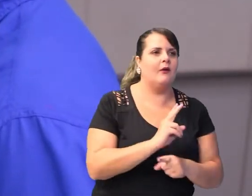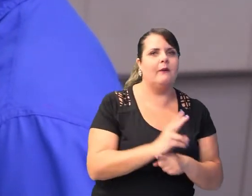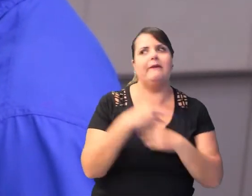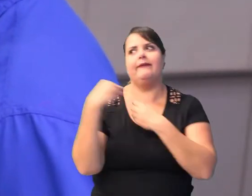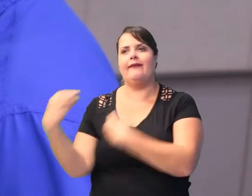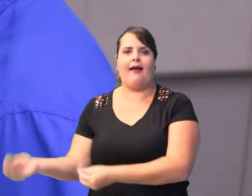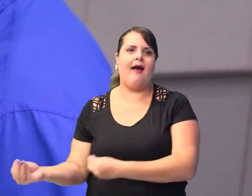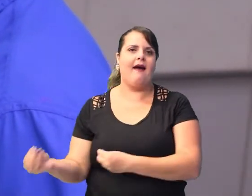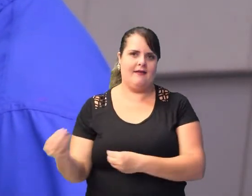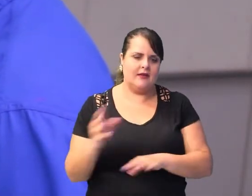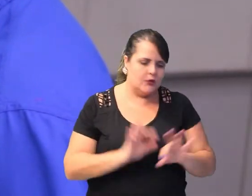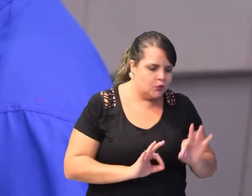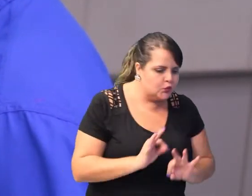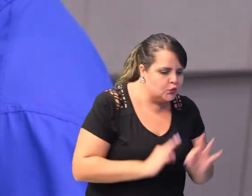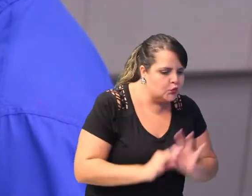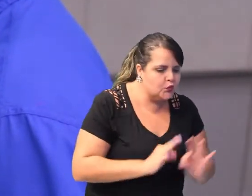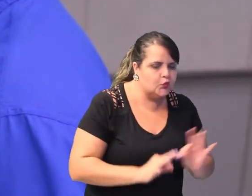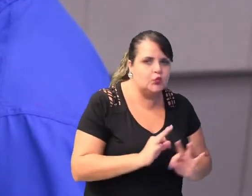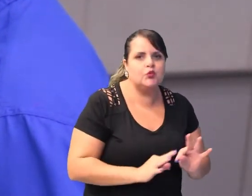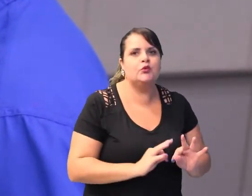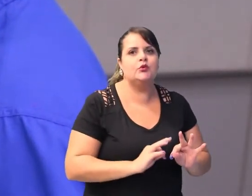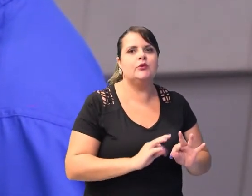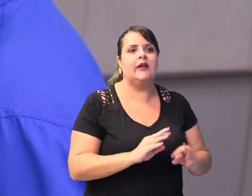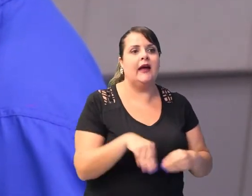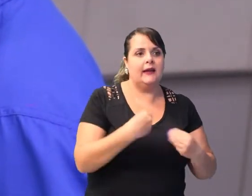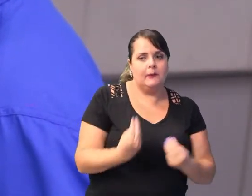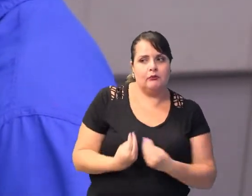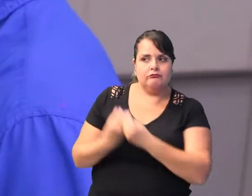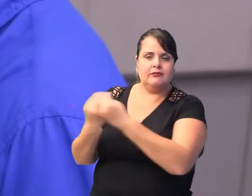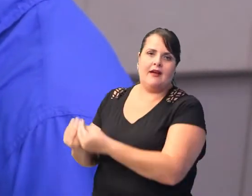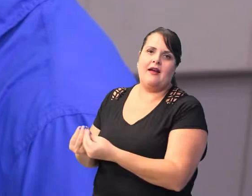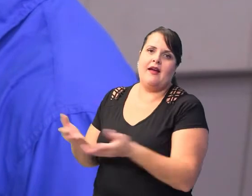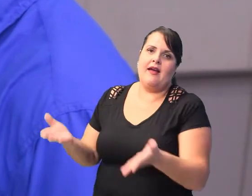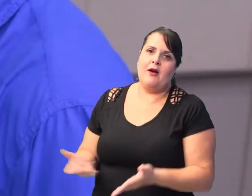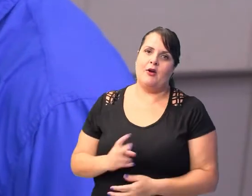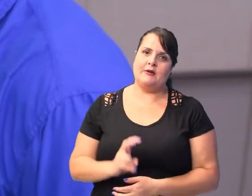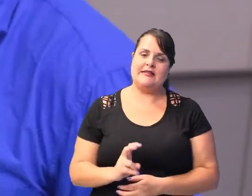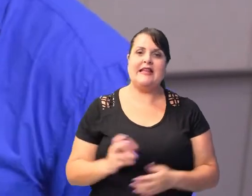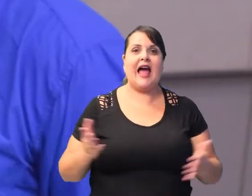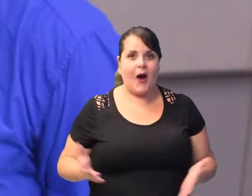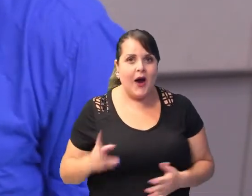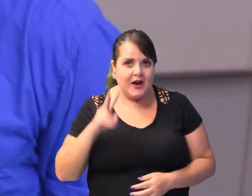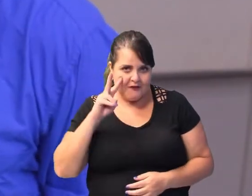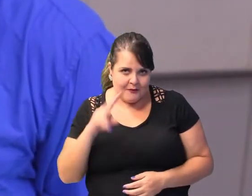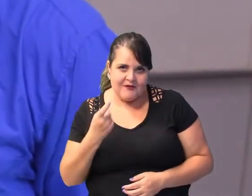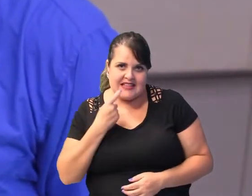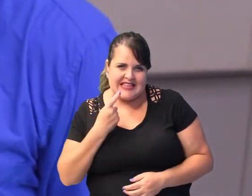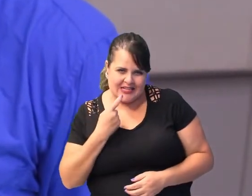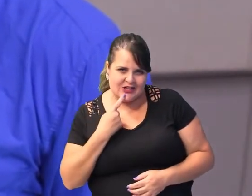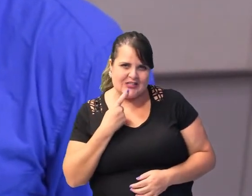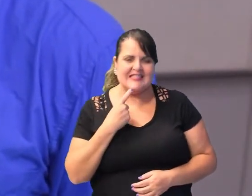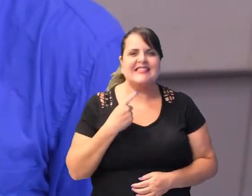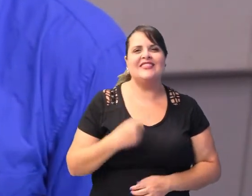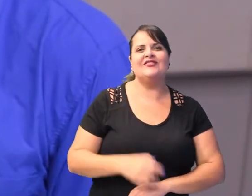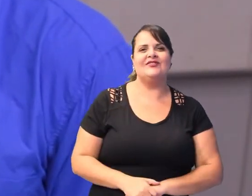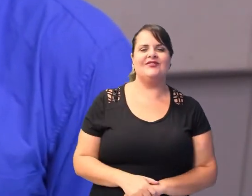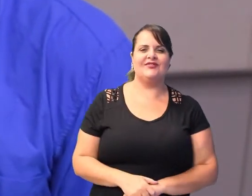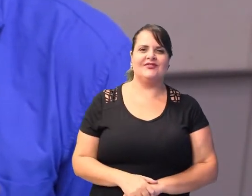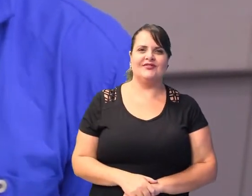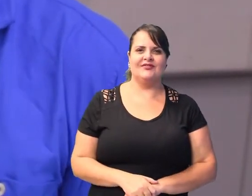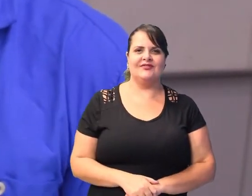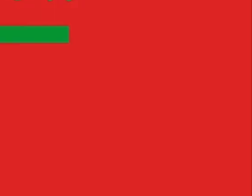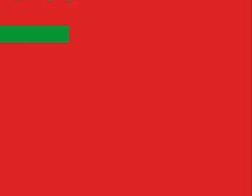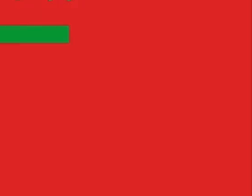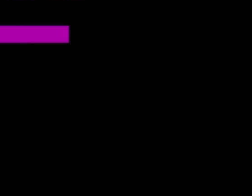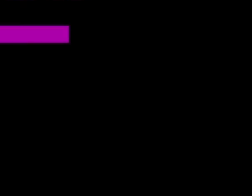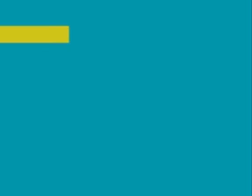a sabe fazer isso muitos animais só que alguns acabam ficando aí agora seu carrinho fora cuidar do nosso país já está falando de paixões quando